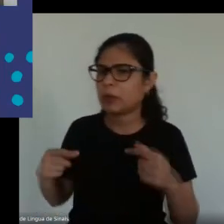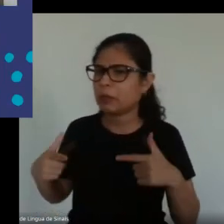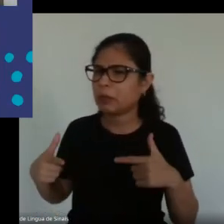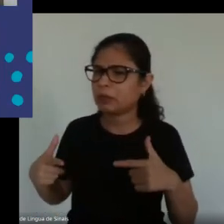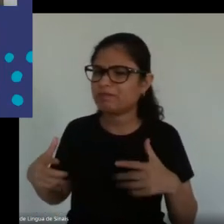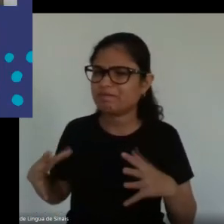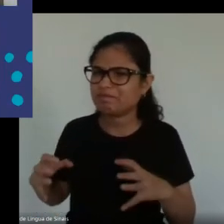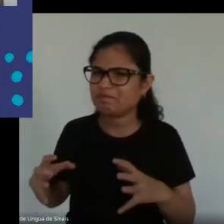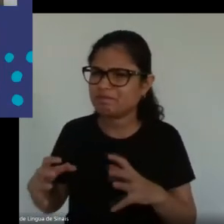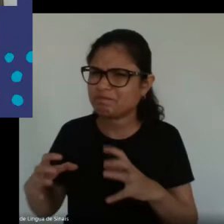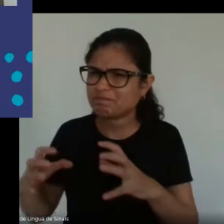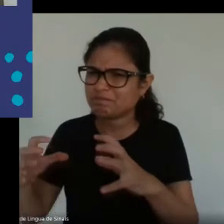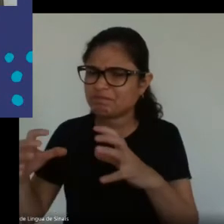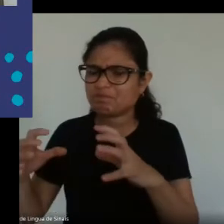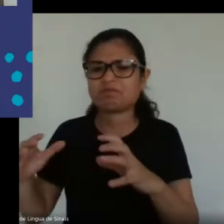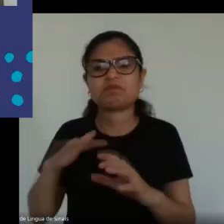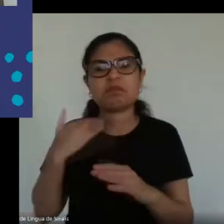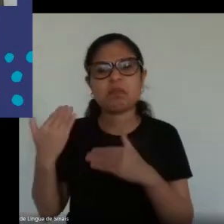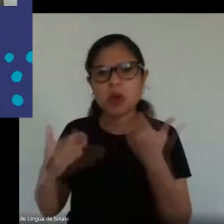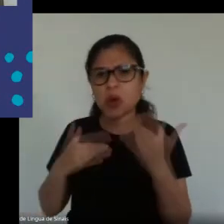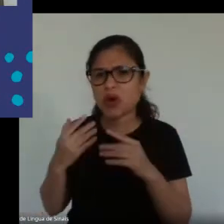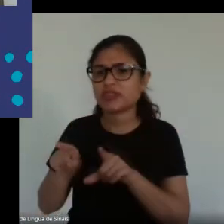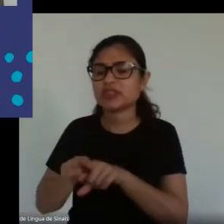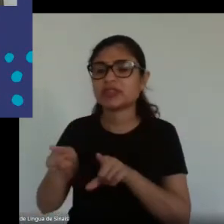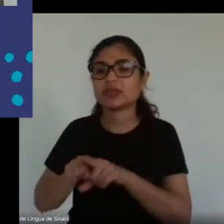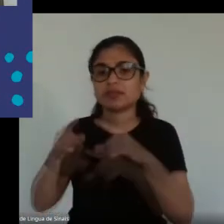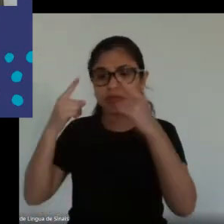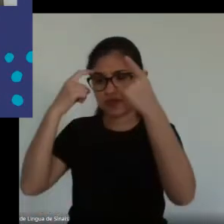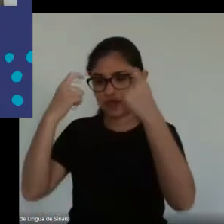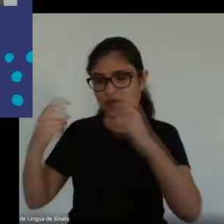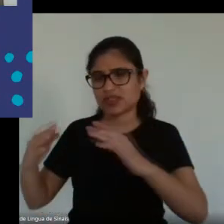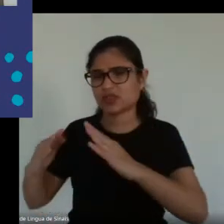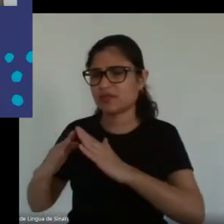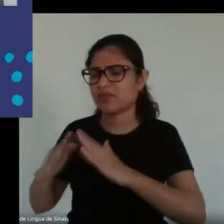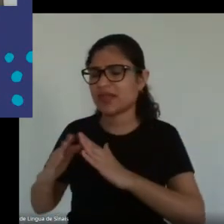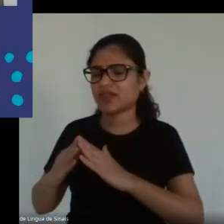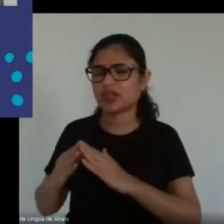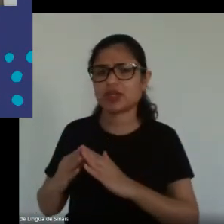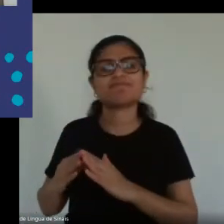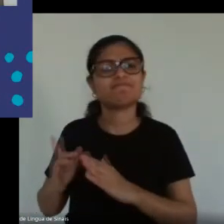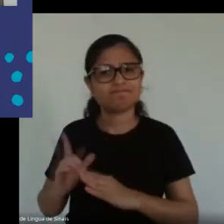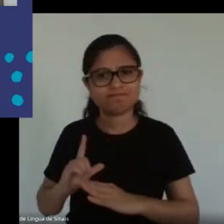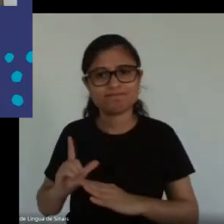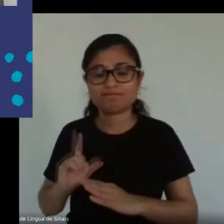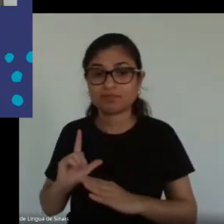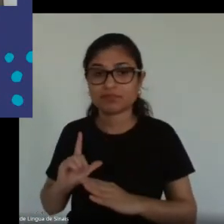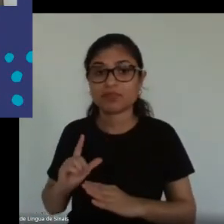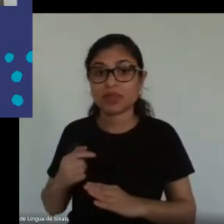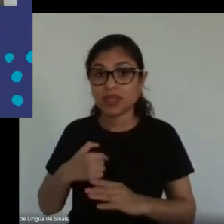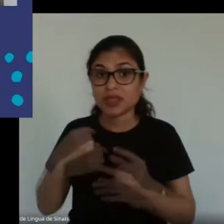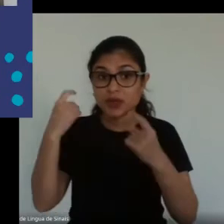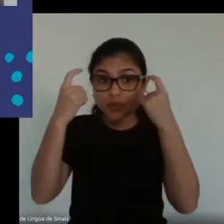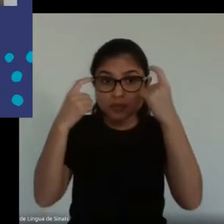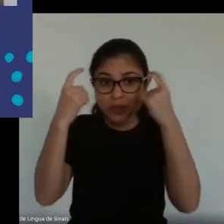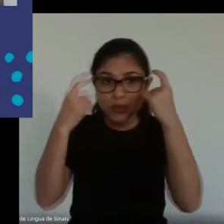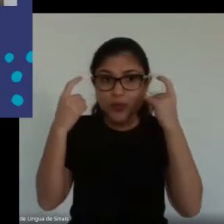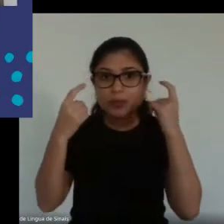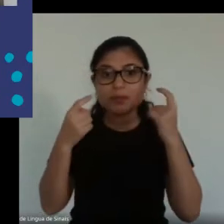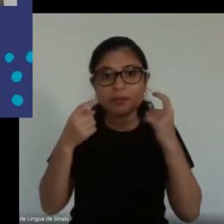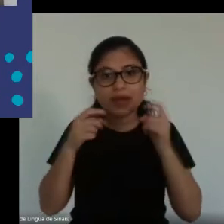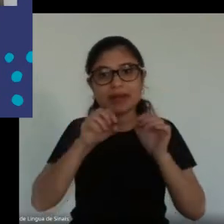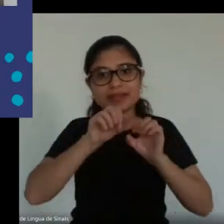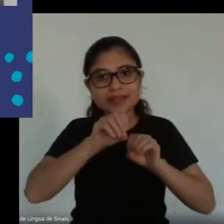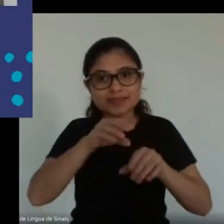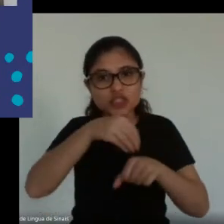muita morte, muita violência doméstica também. Então, eu acho que eu estou mais preocupada em te ensinar a usar